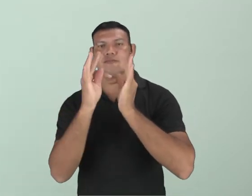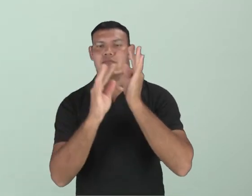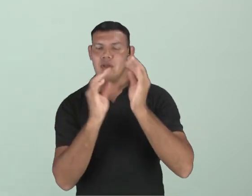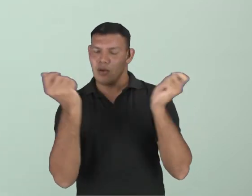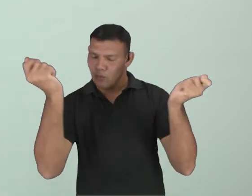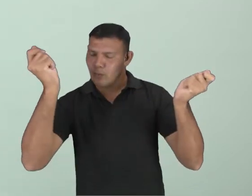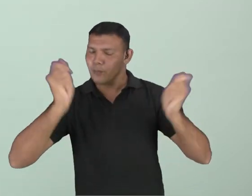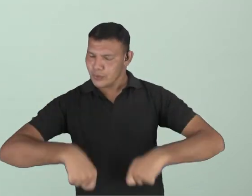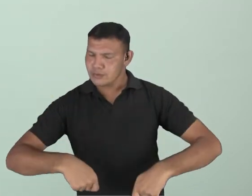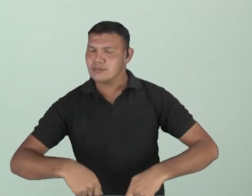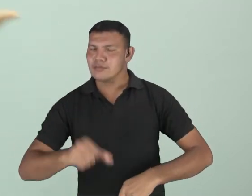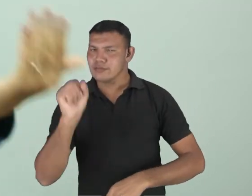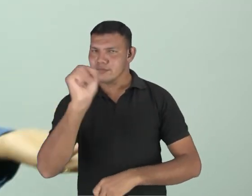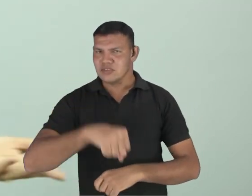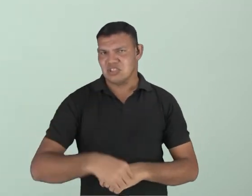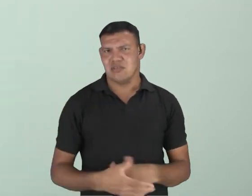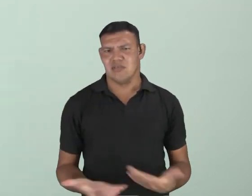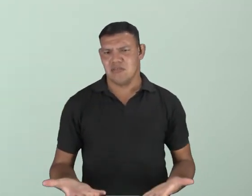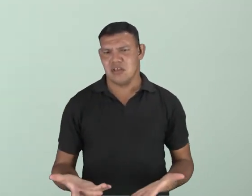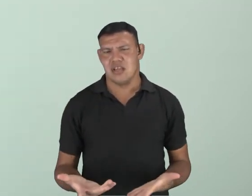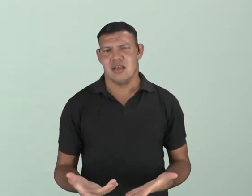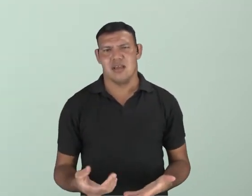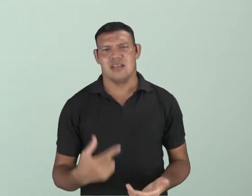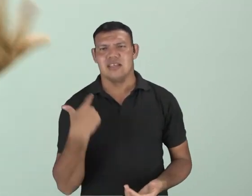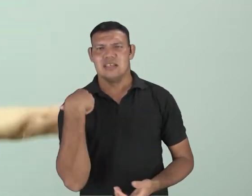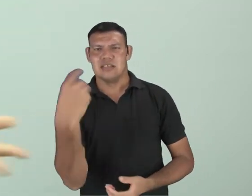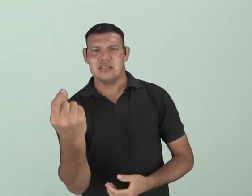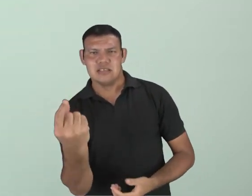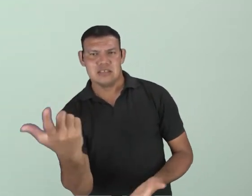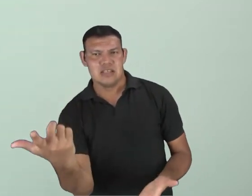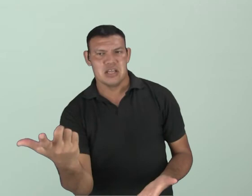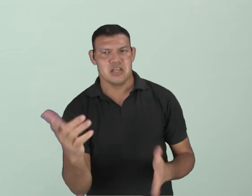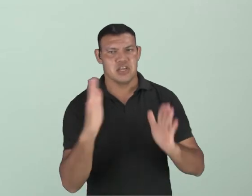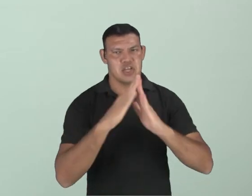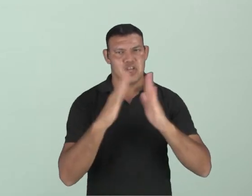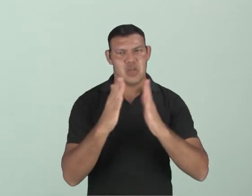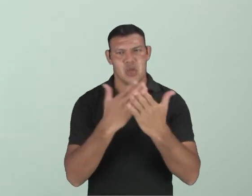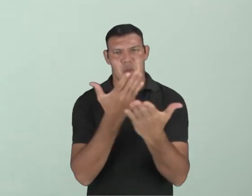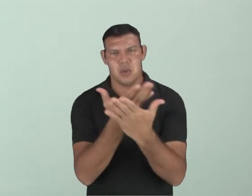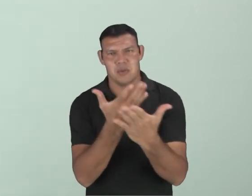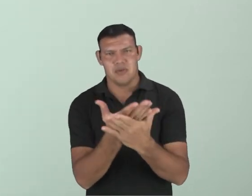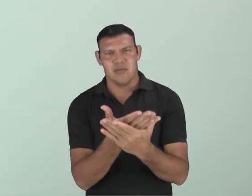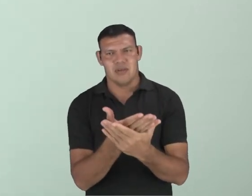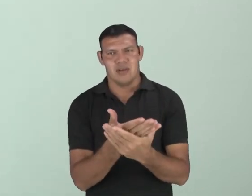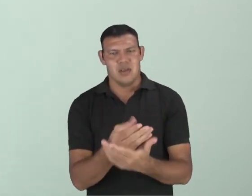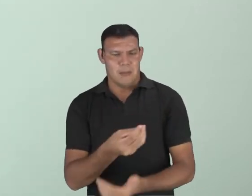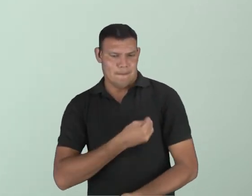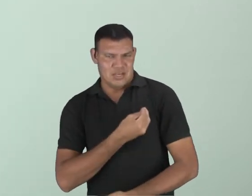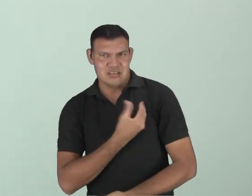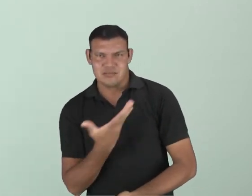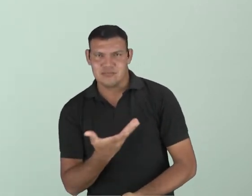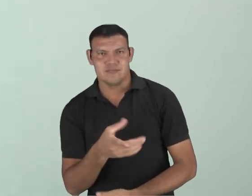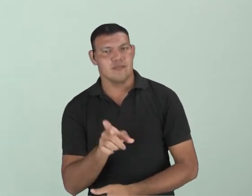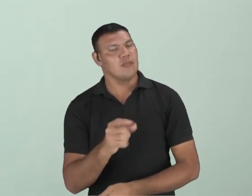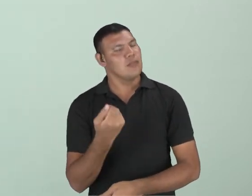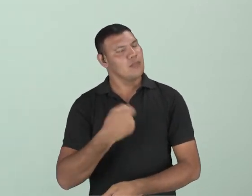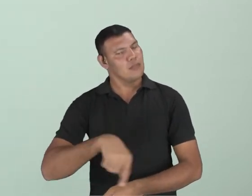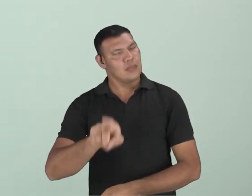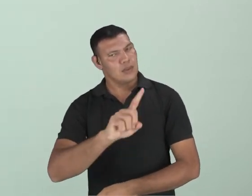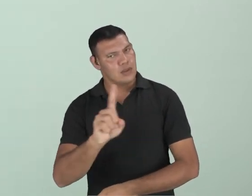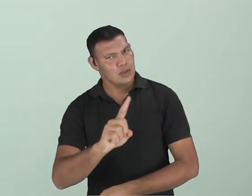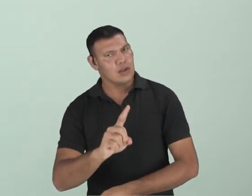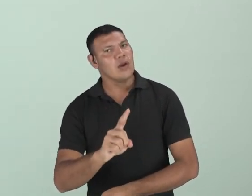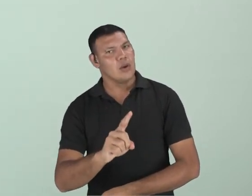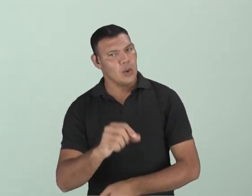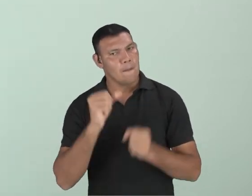isso. Você não precisa sair da sua casa para estudar, fazer um pré-concurso presencial, porque você pode fazer ele de forma